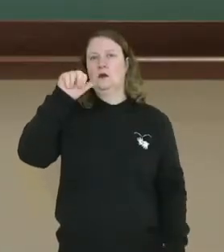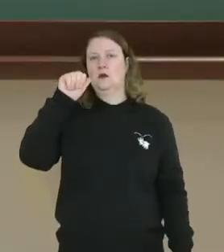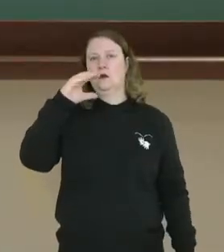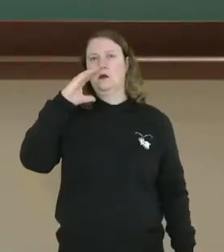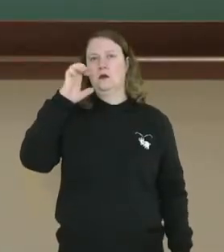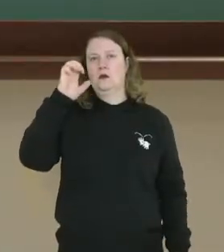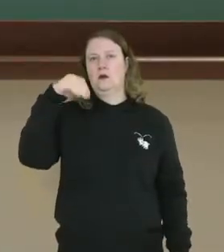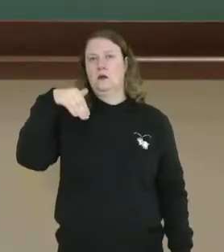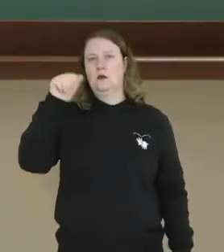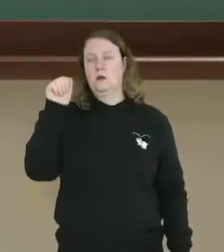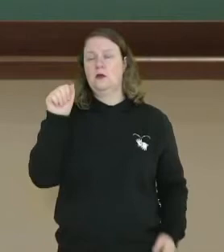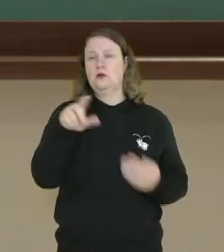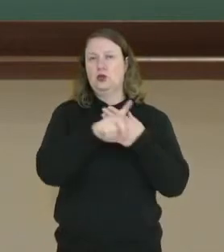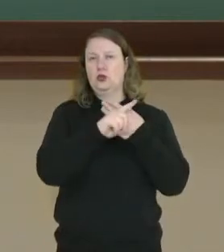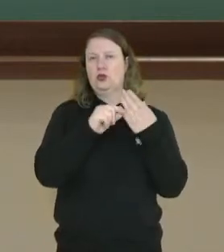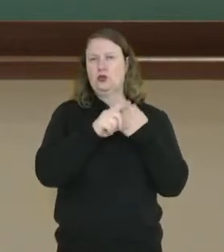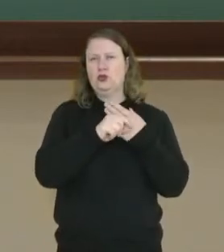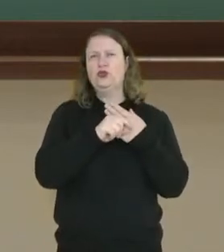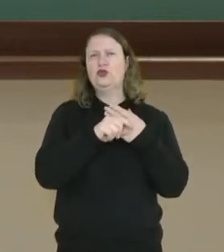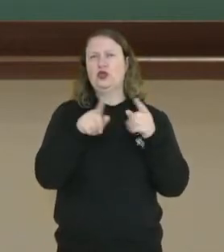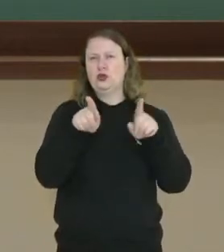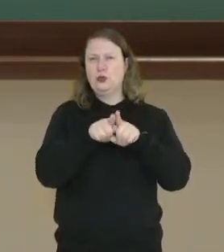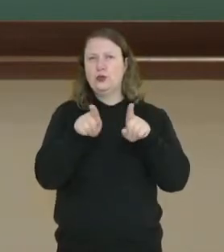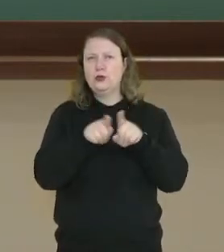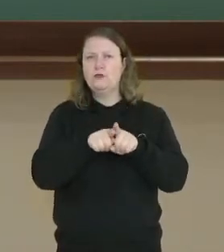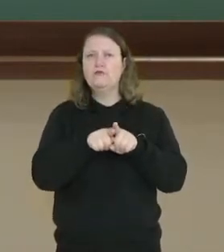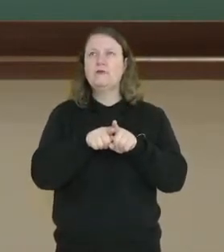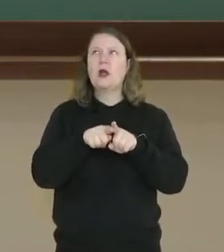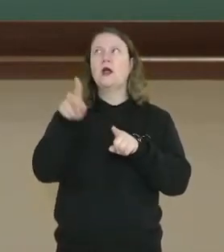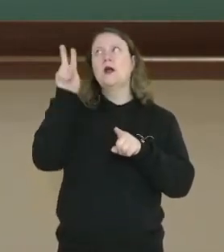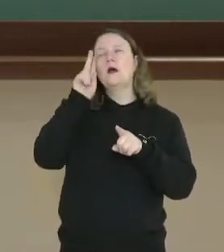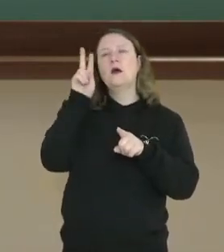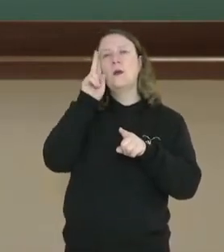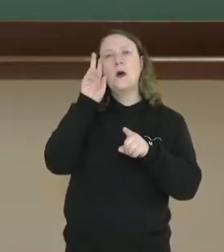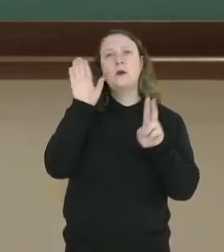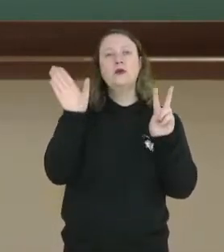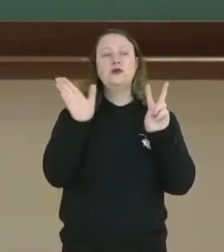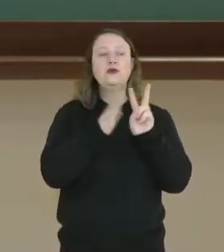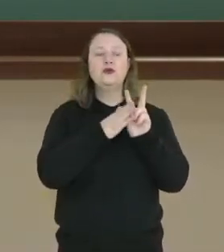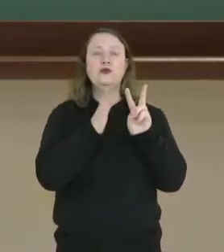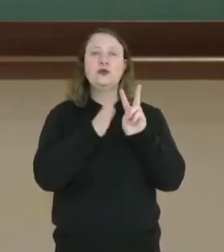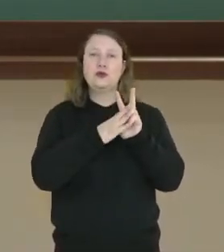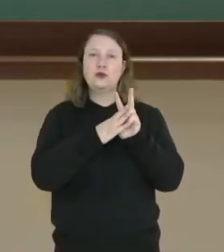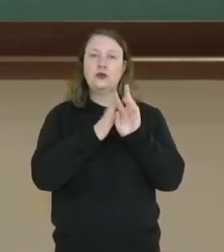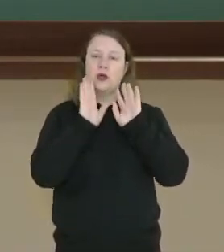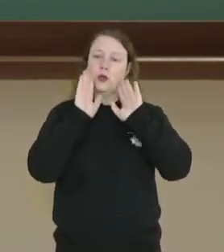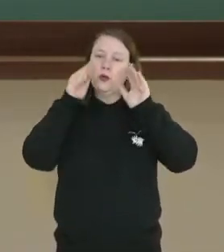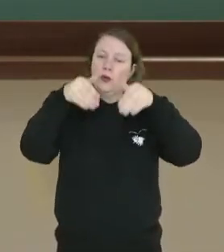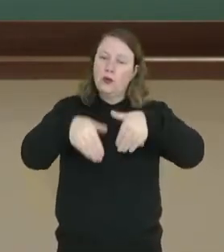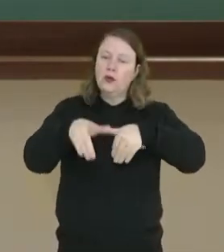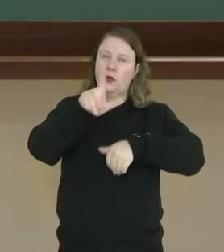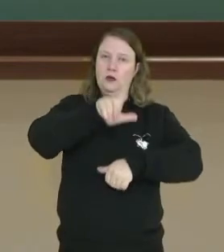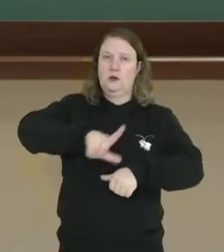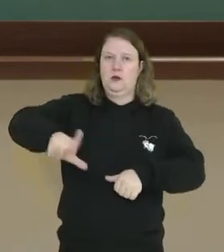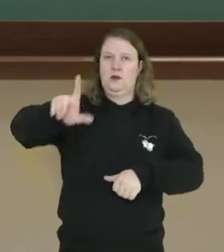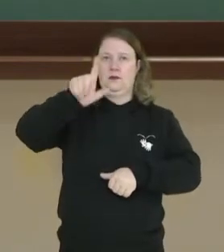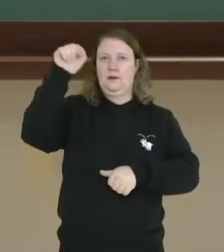maiores figuras quando se pensa no indianismo dentro dessa corrente literária do romantismo no